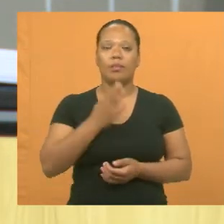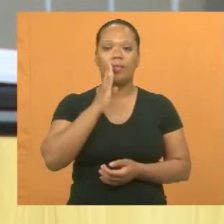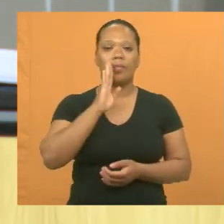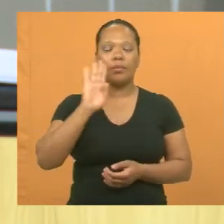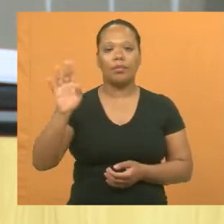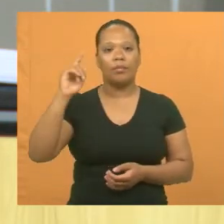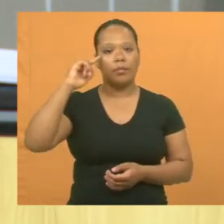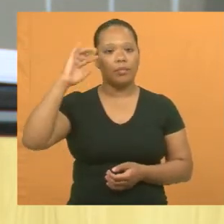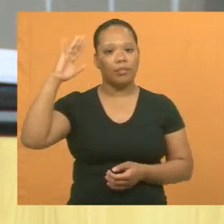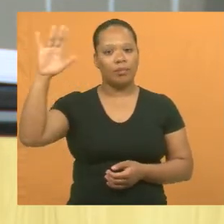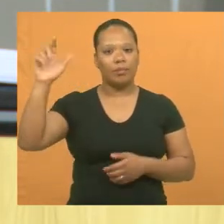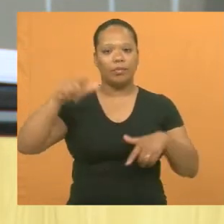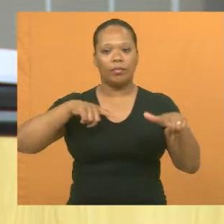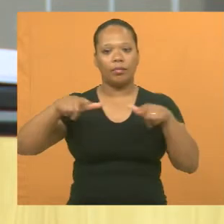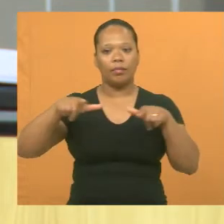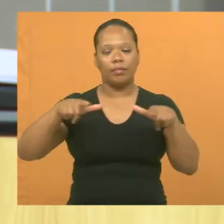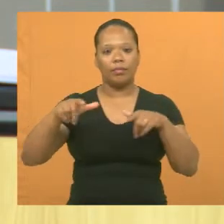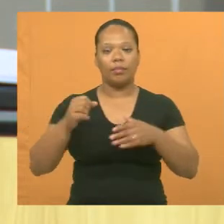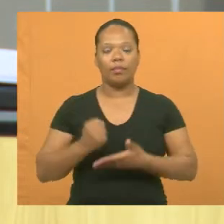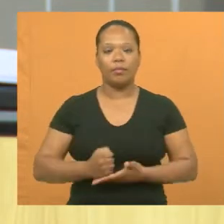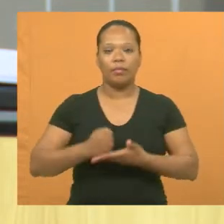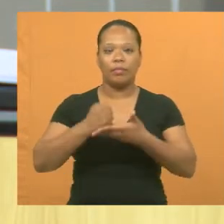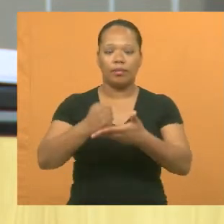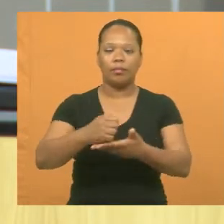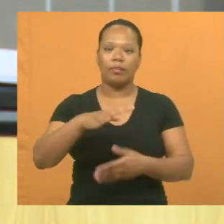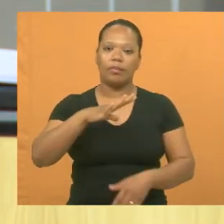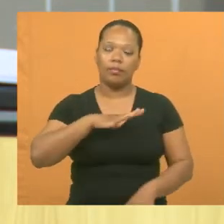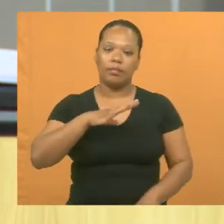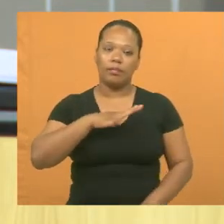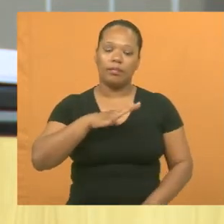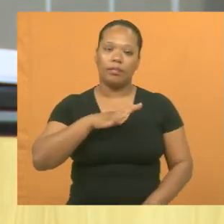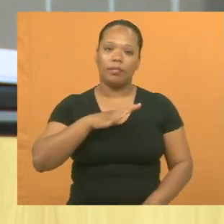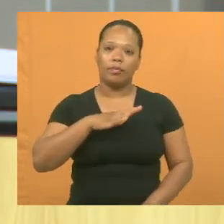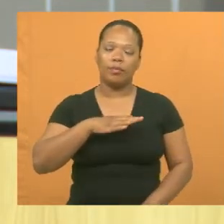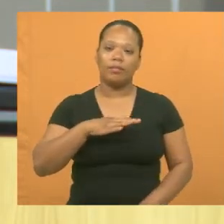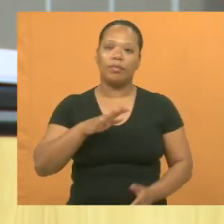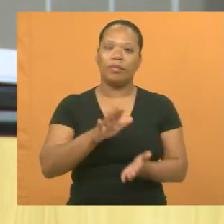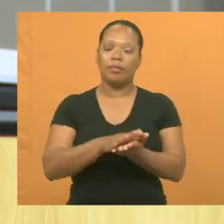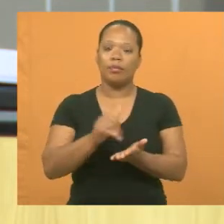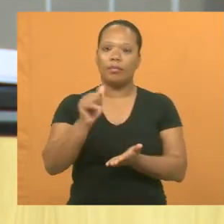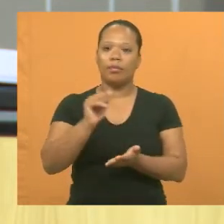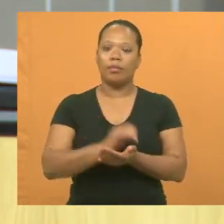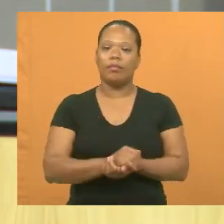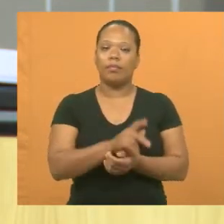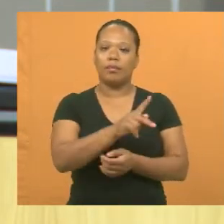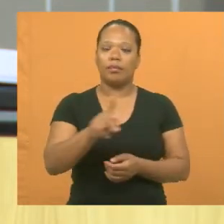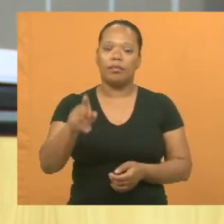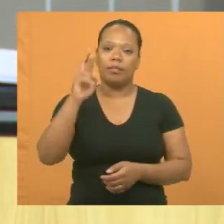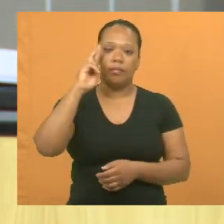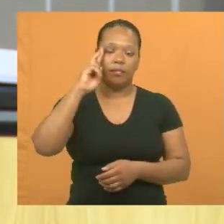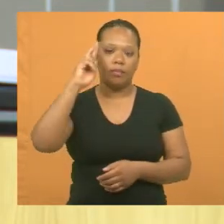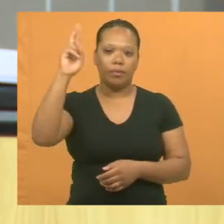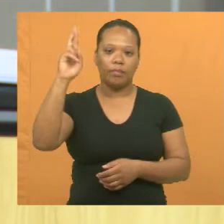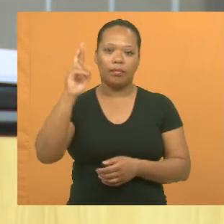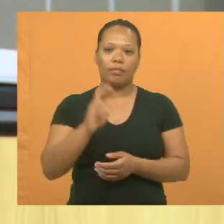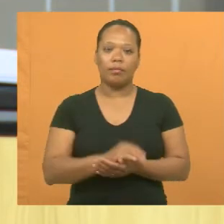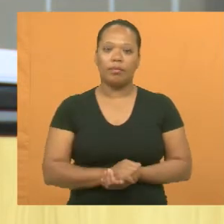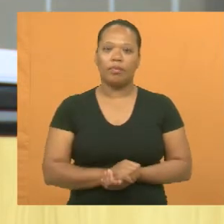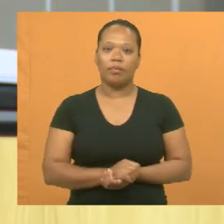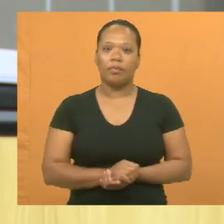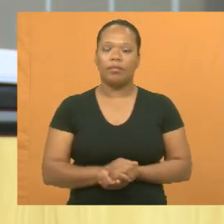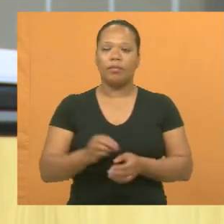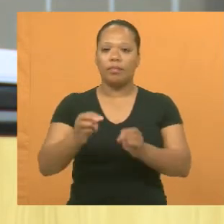e trabalhar para a população de nossa cidade e do Vale do Paraíba. Autoria, vereadora Lucimar Ponciano. Moção